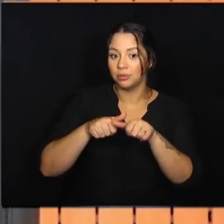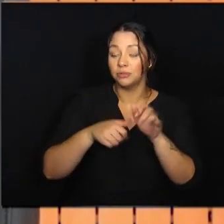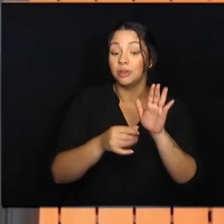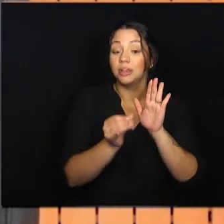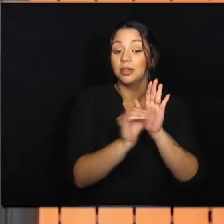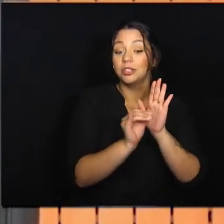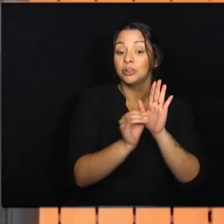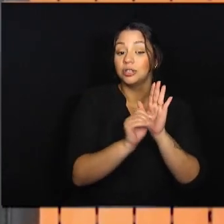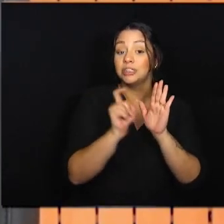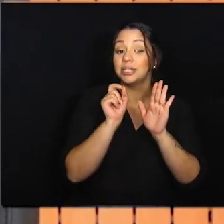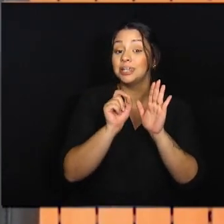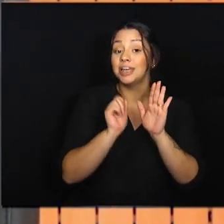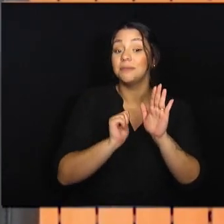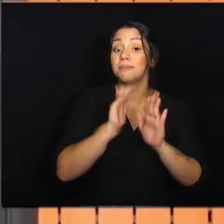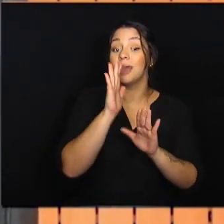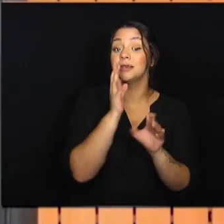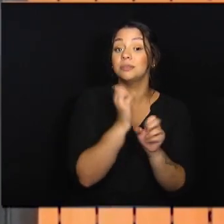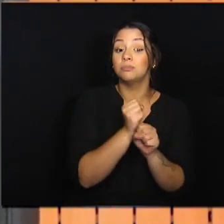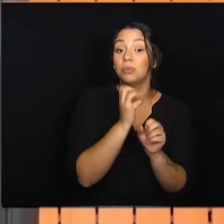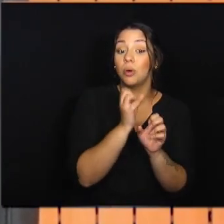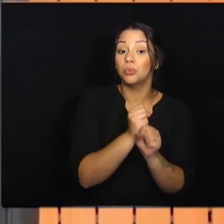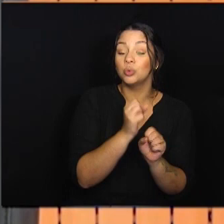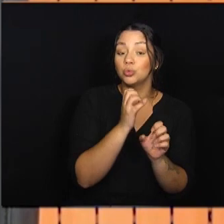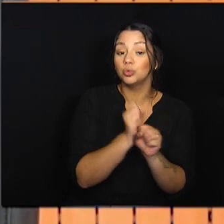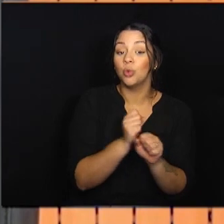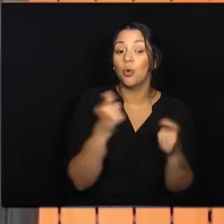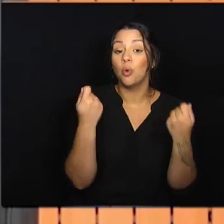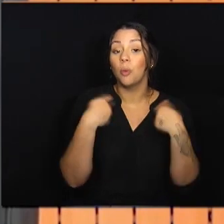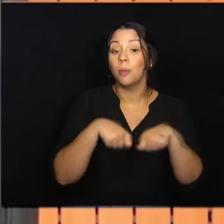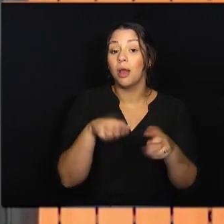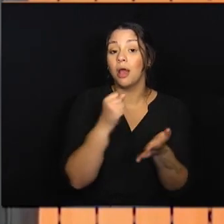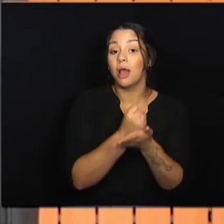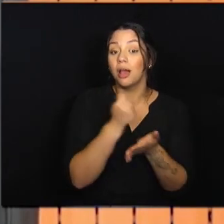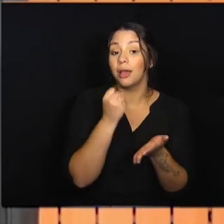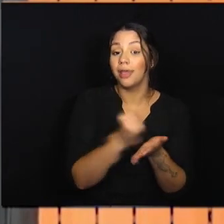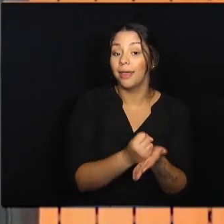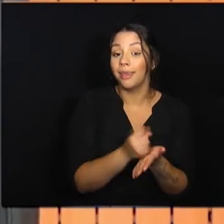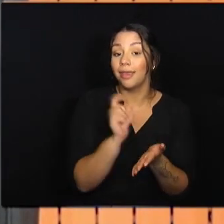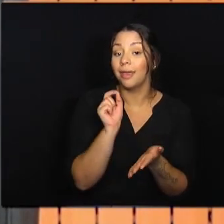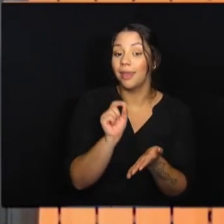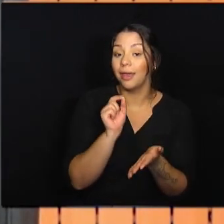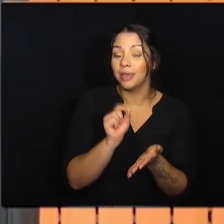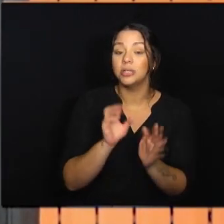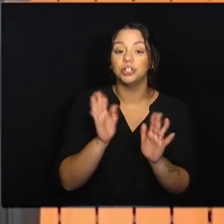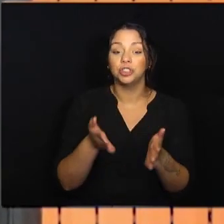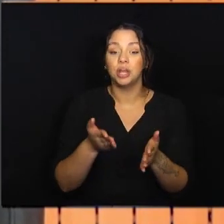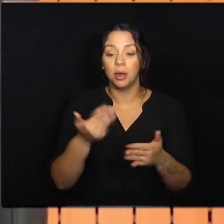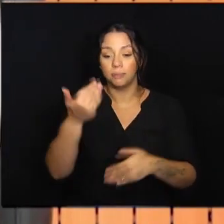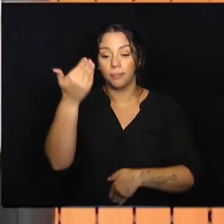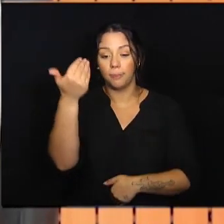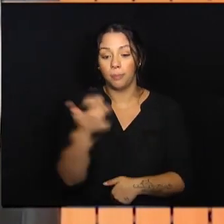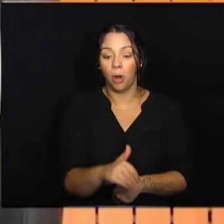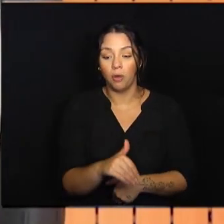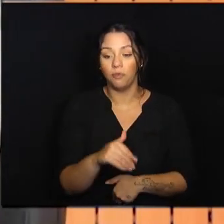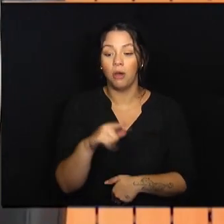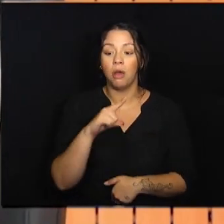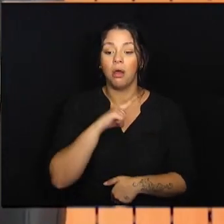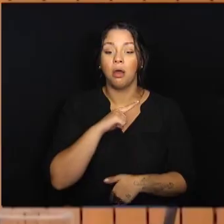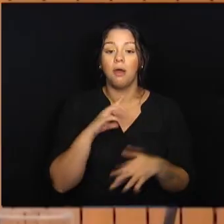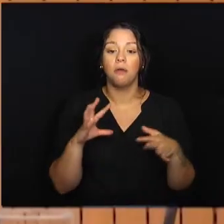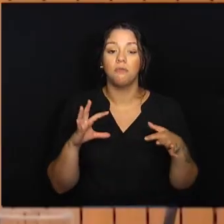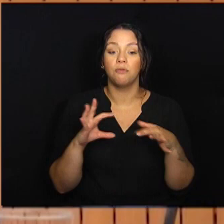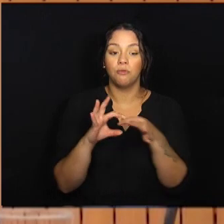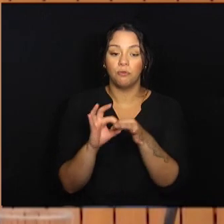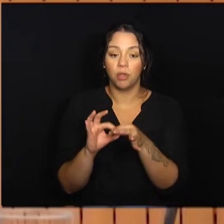pontuar? Quem que vai ter mais condições de ser contratado? Quem comprovar que já tem uma relação com aquele